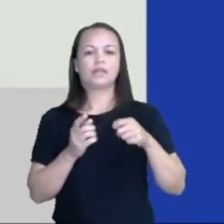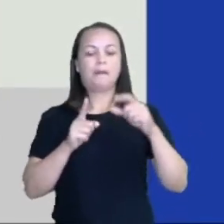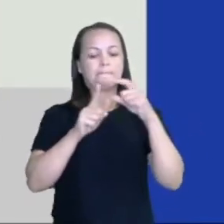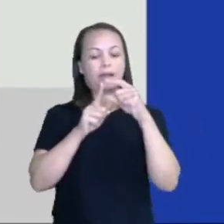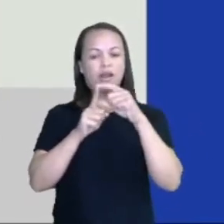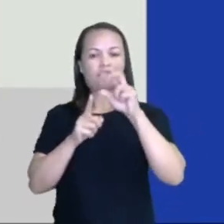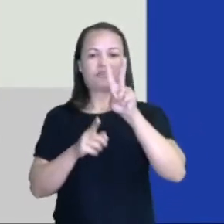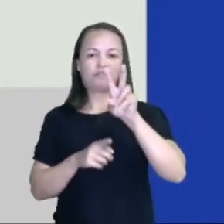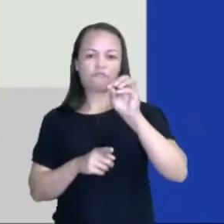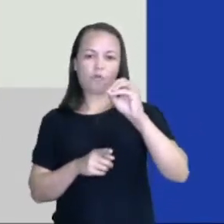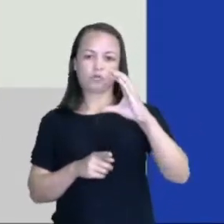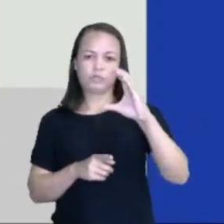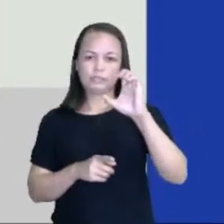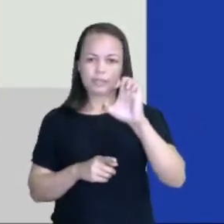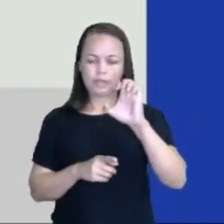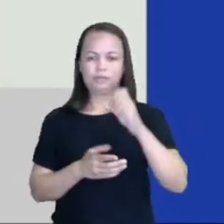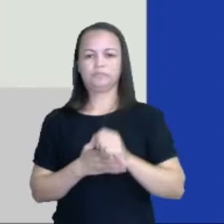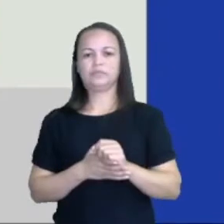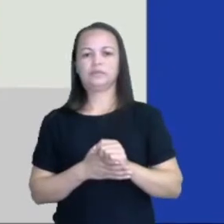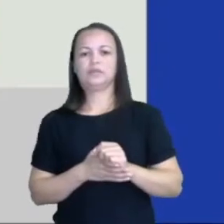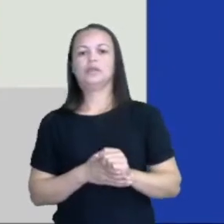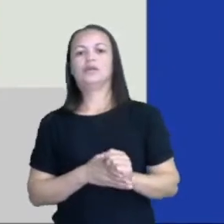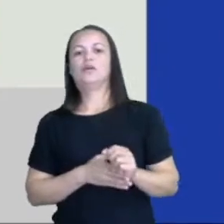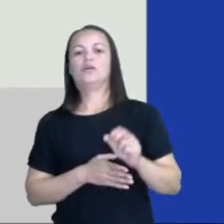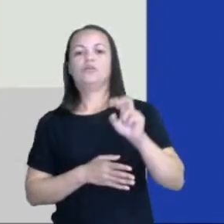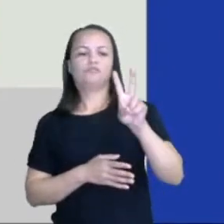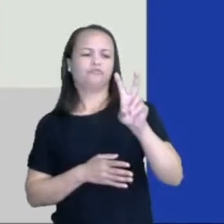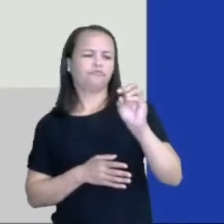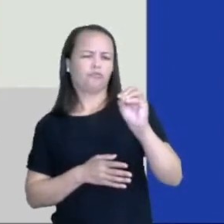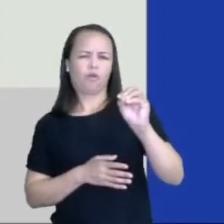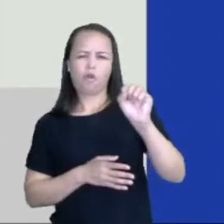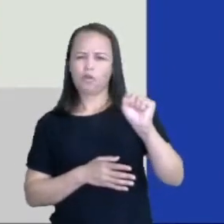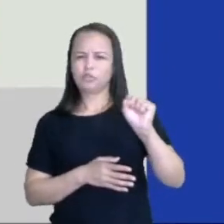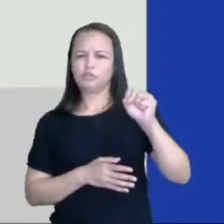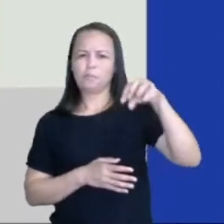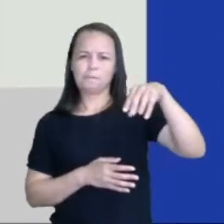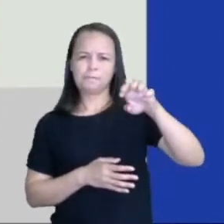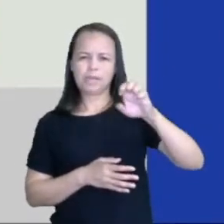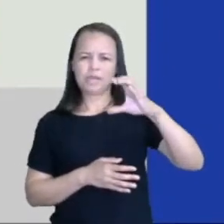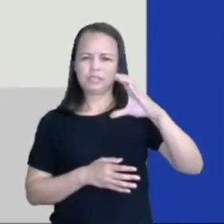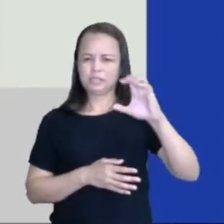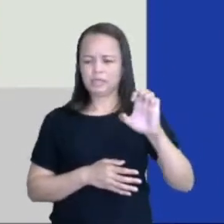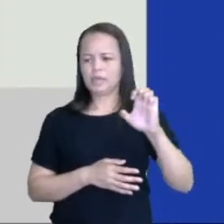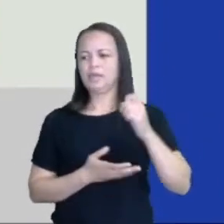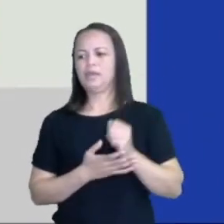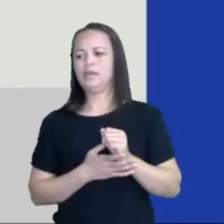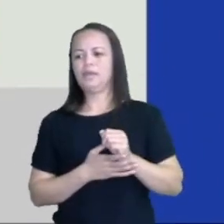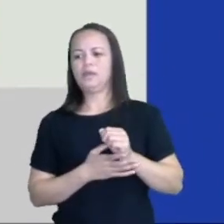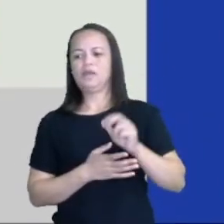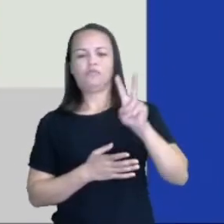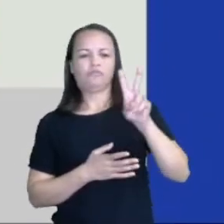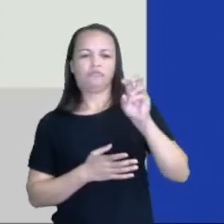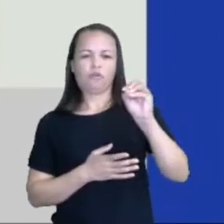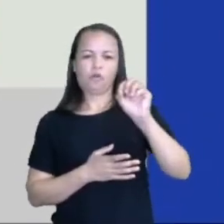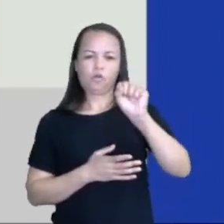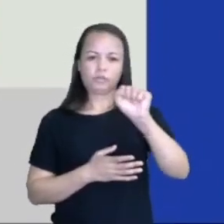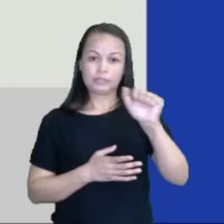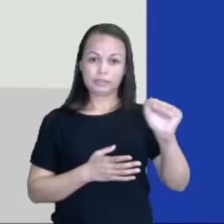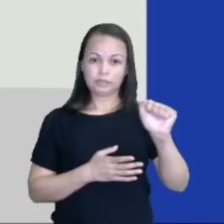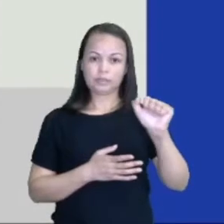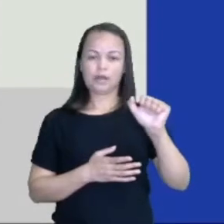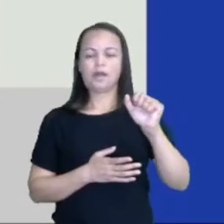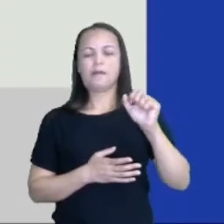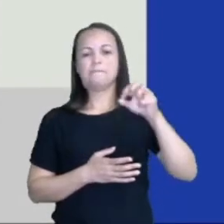você. Inicialmente, vossa mercê, vós mercê, mercê, você, e hoje, atualmente, nós já falamos